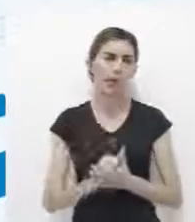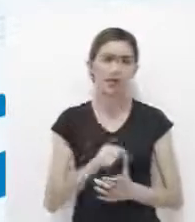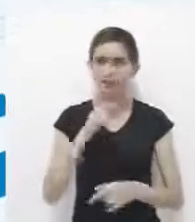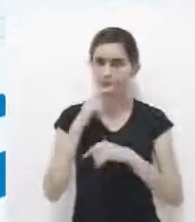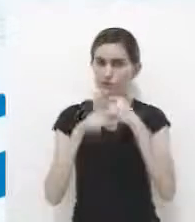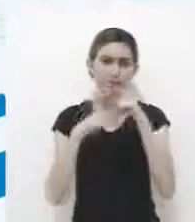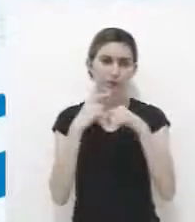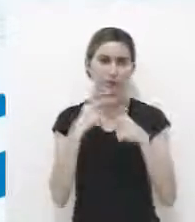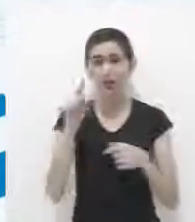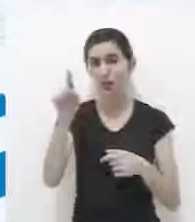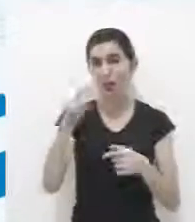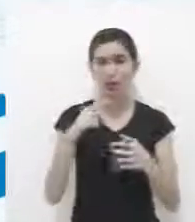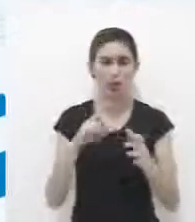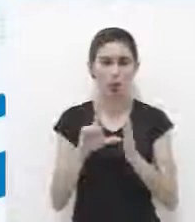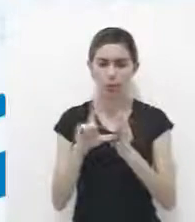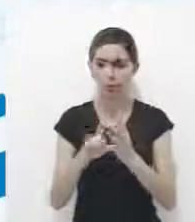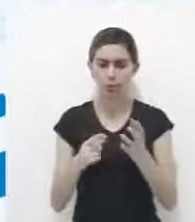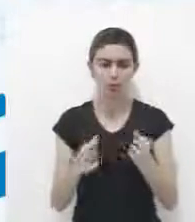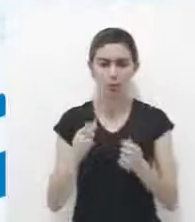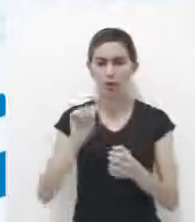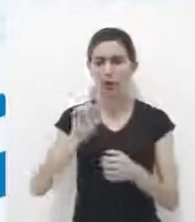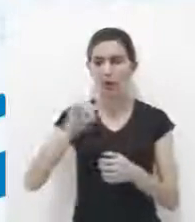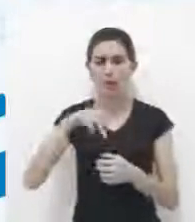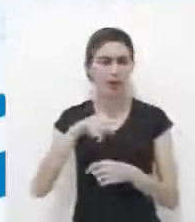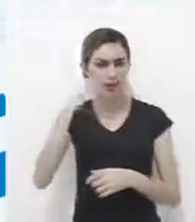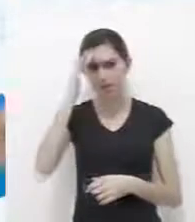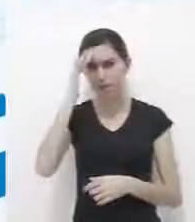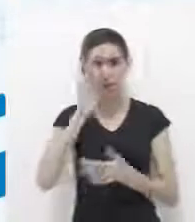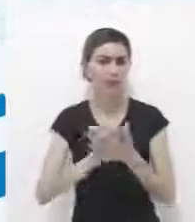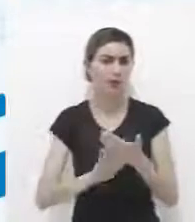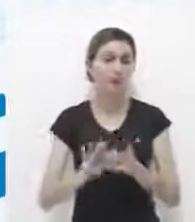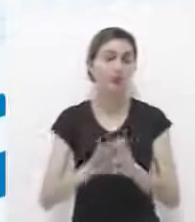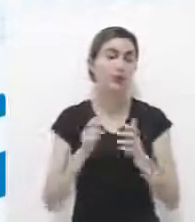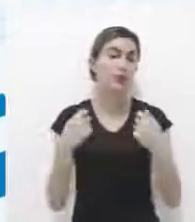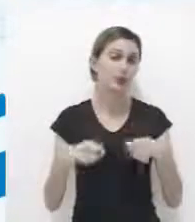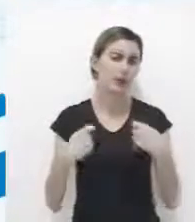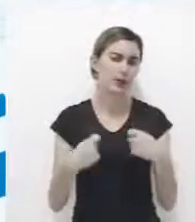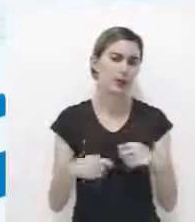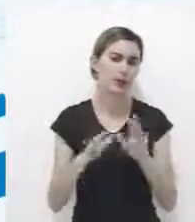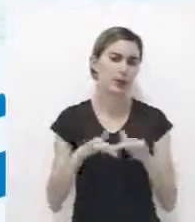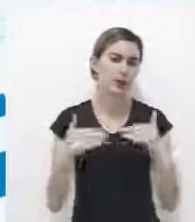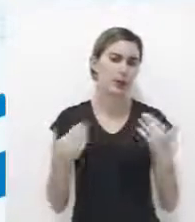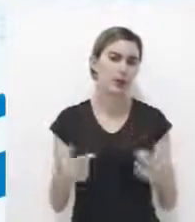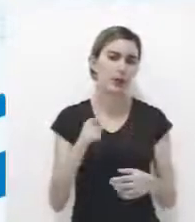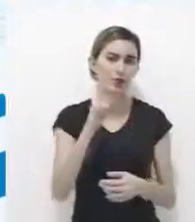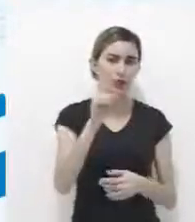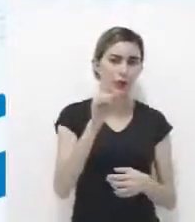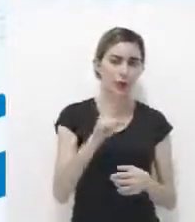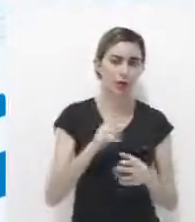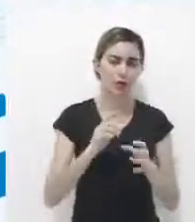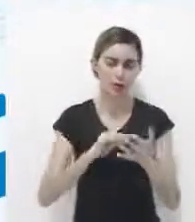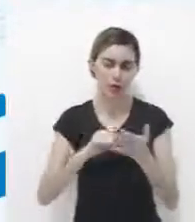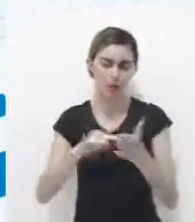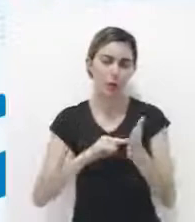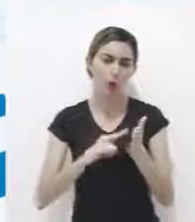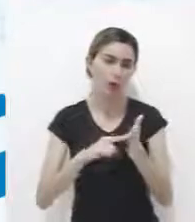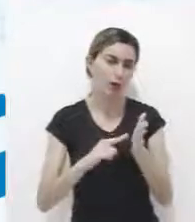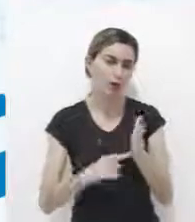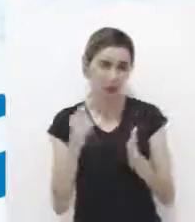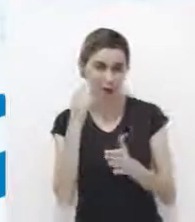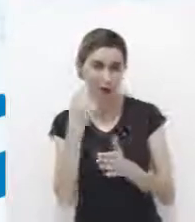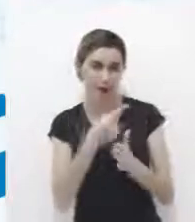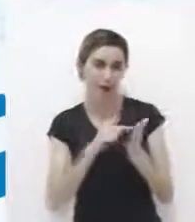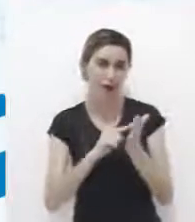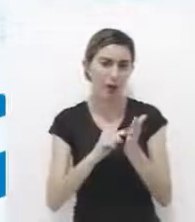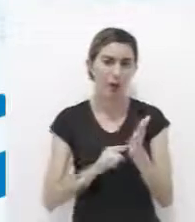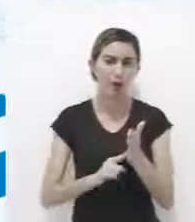tela? Certamente que não. O cara do armazém não vai compreender isso. Então é preciso, então, você pegar uma calculadora,